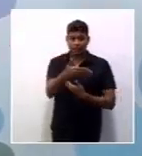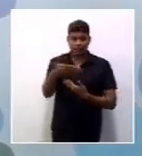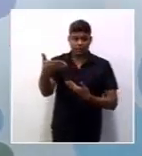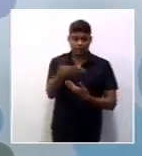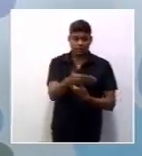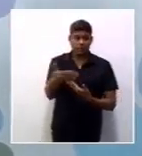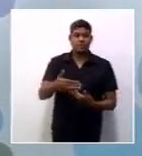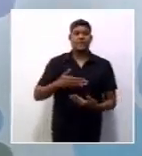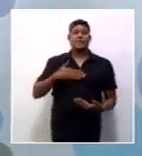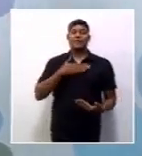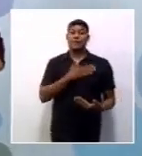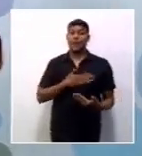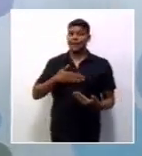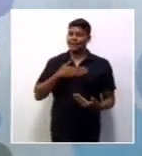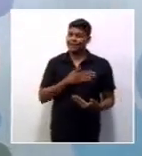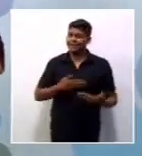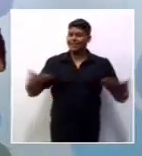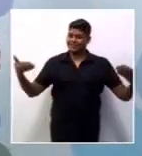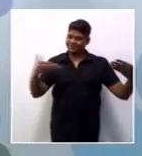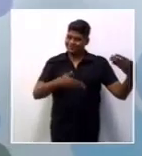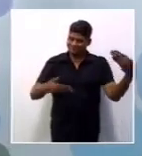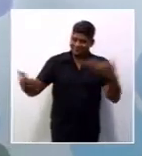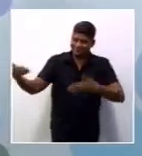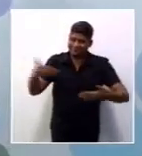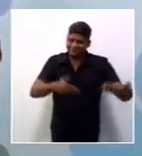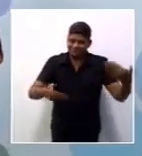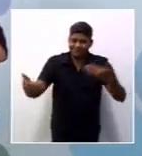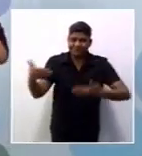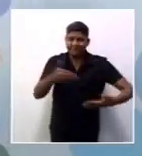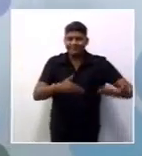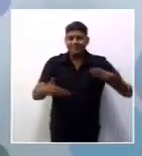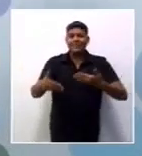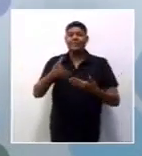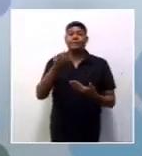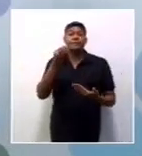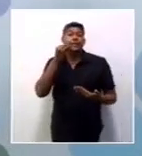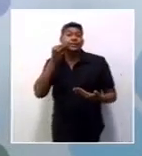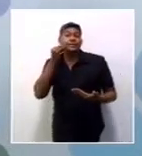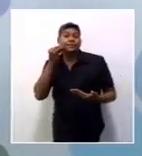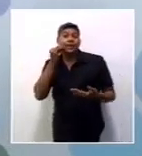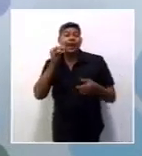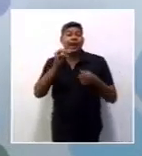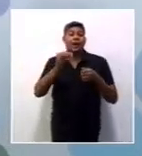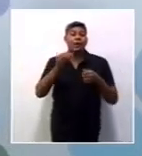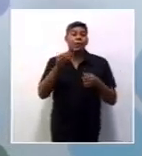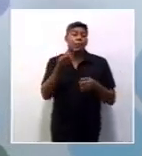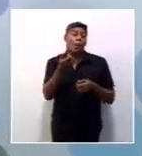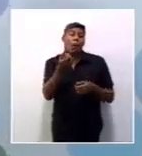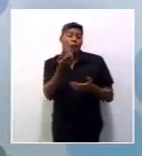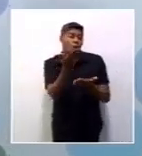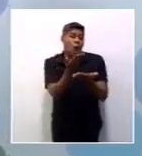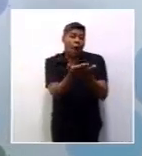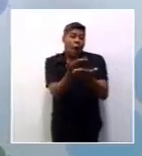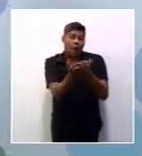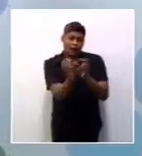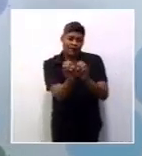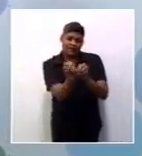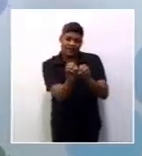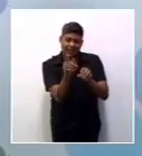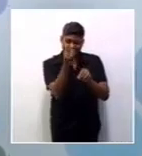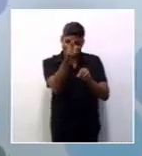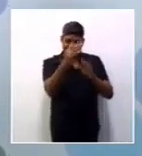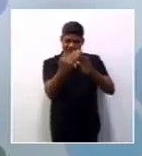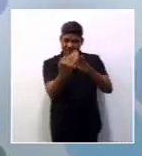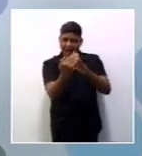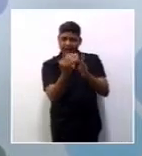realmente fico muito feliz de vocês estarem participando. Essa é a intenção do Centro de Mídias, a gente tentar trazer um pouquinho da sala de aula para vocês que estão em casa,